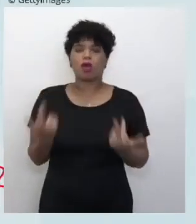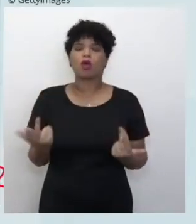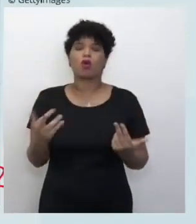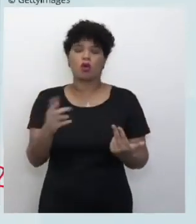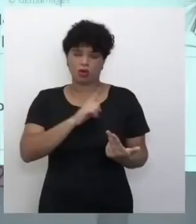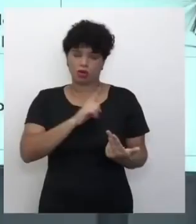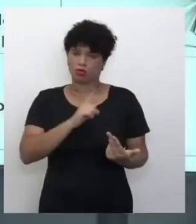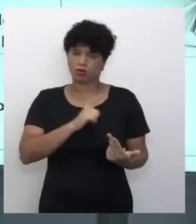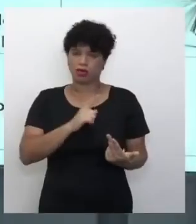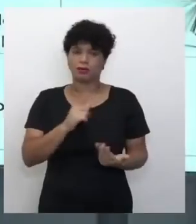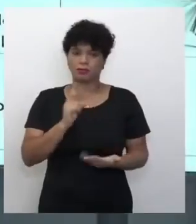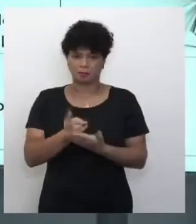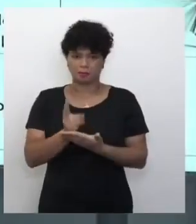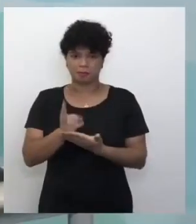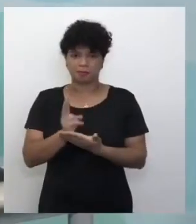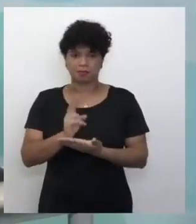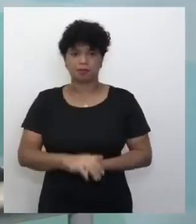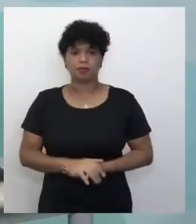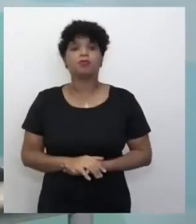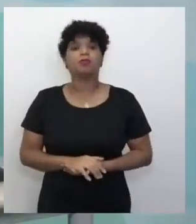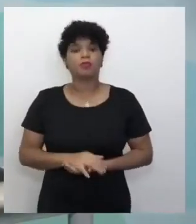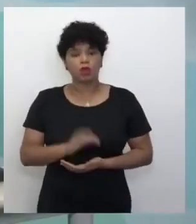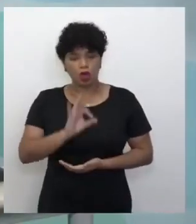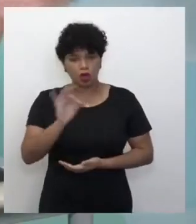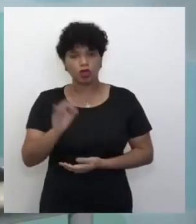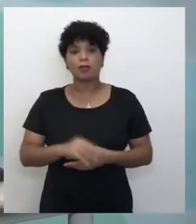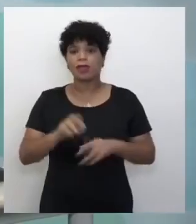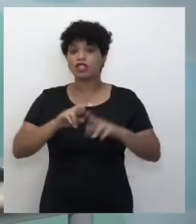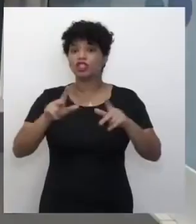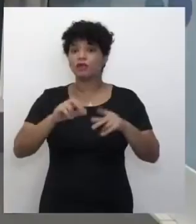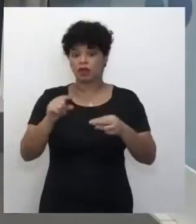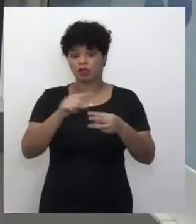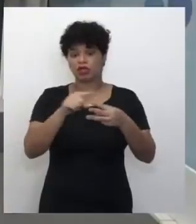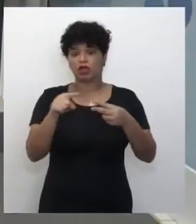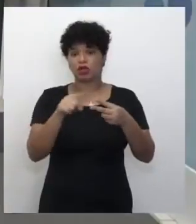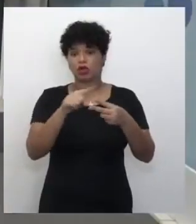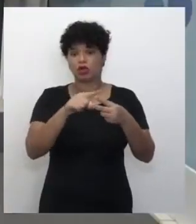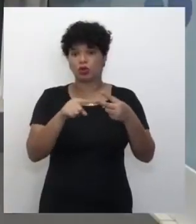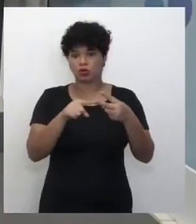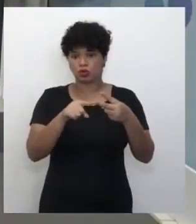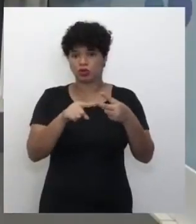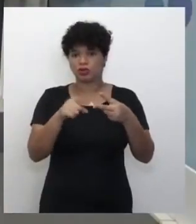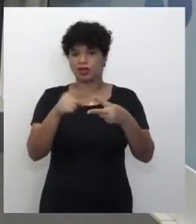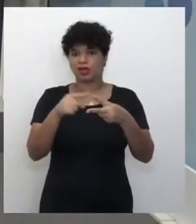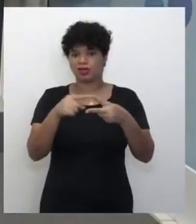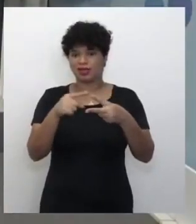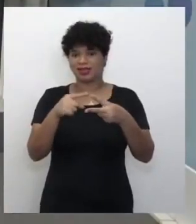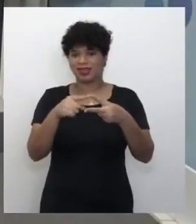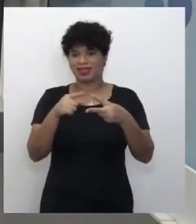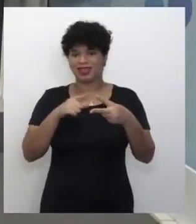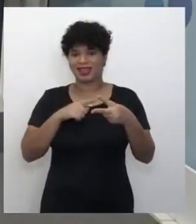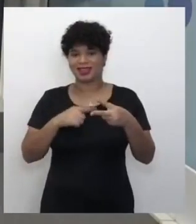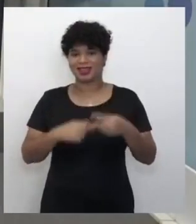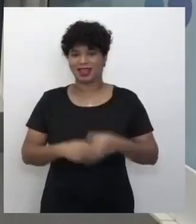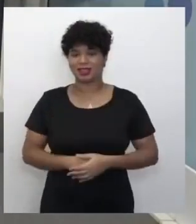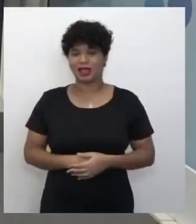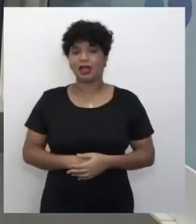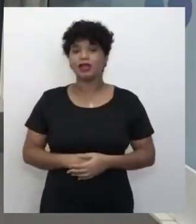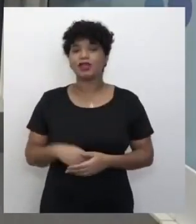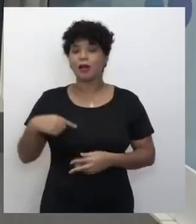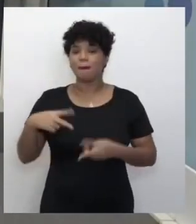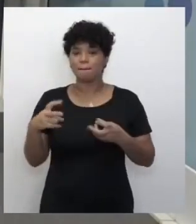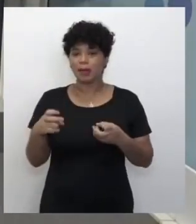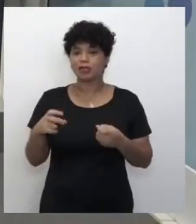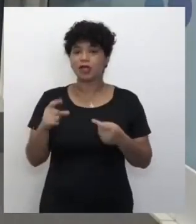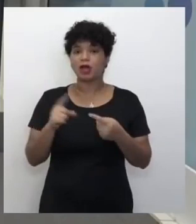a mesma. Certo? Diferente dos casos de cima, né, professor? Isso. Que quando acontece nessa questão aí da oxirredução, a gente tem,